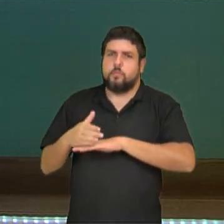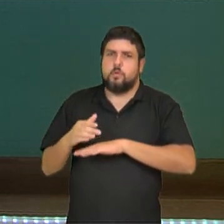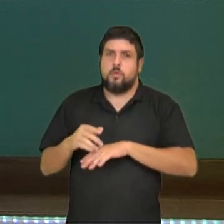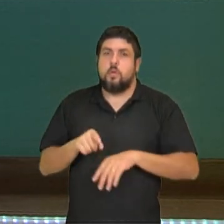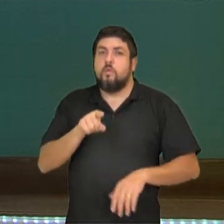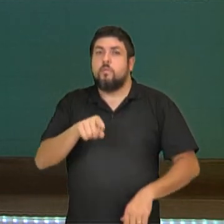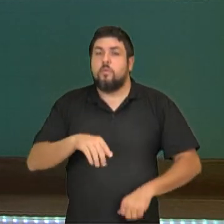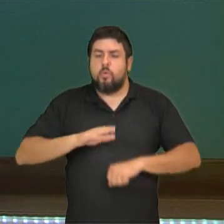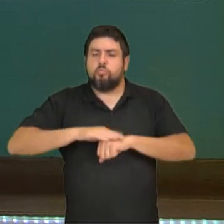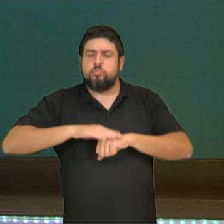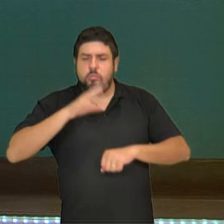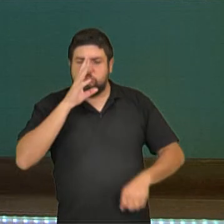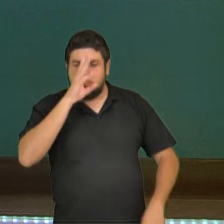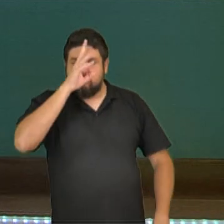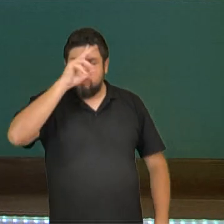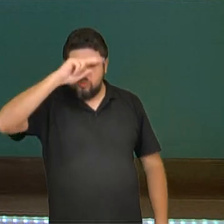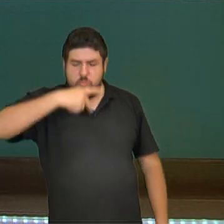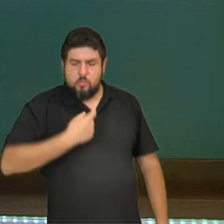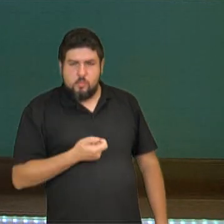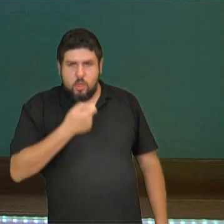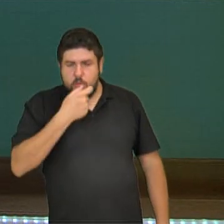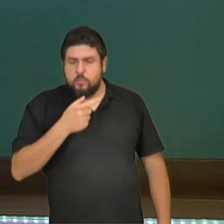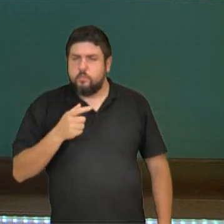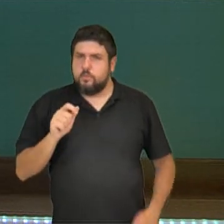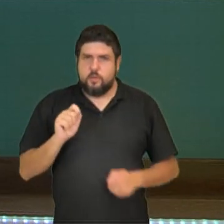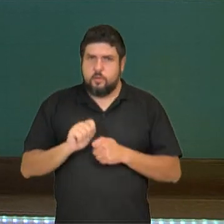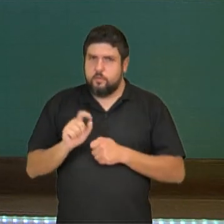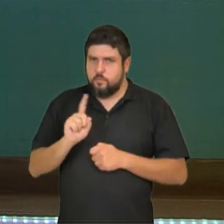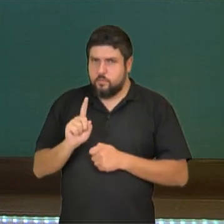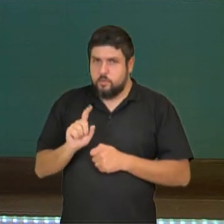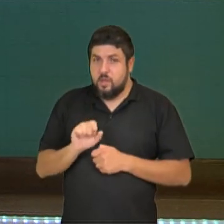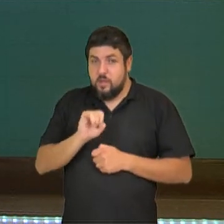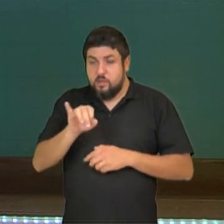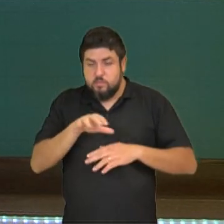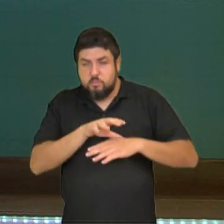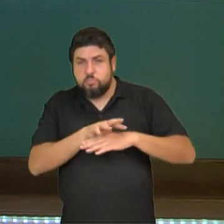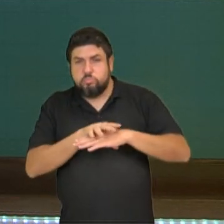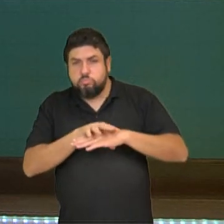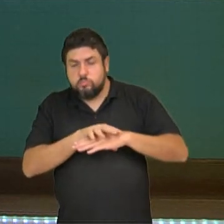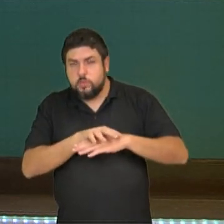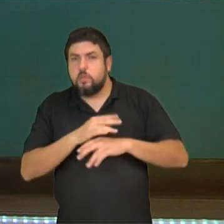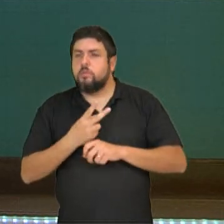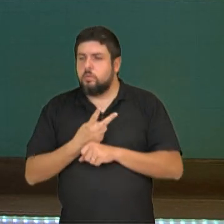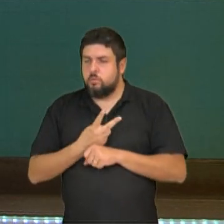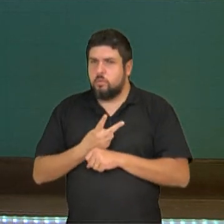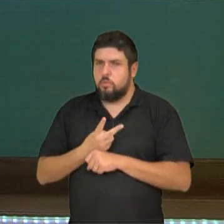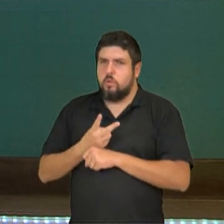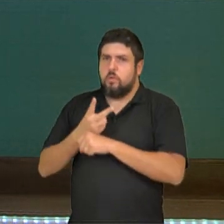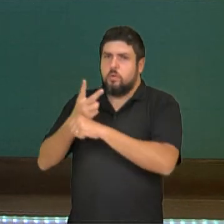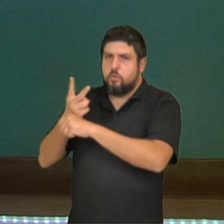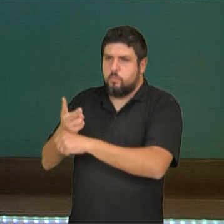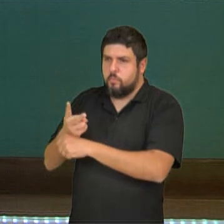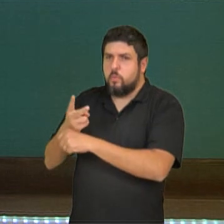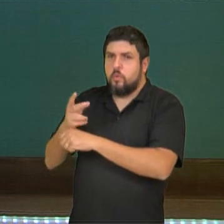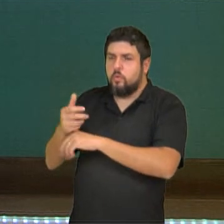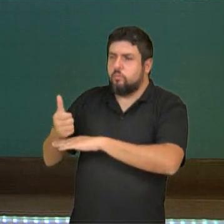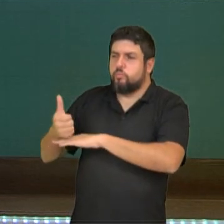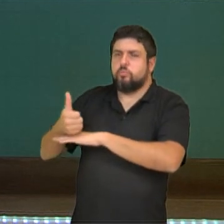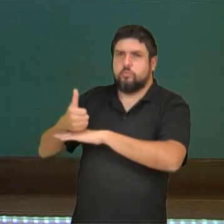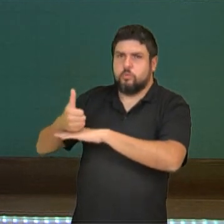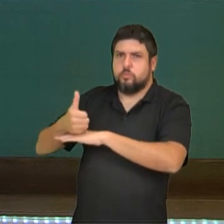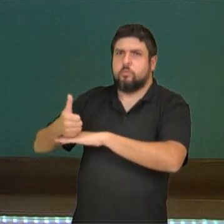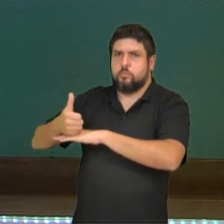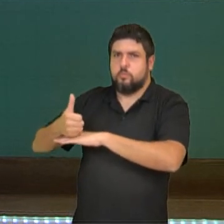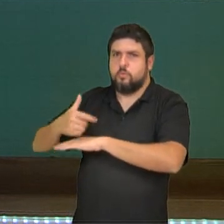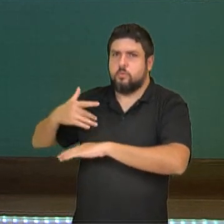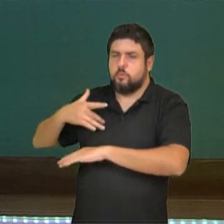se automedicar. Quando a gente tem uma doença, a gente tem um sintoma característico, nós procuramos um especialista, o